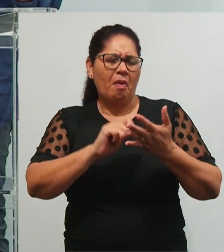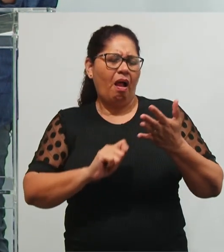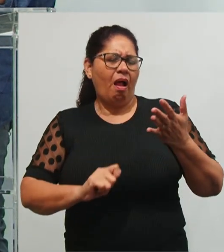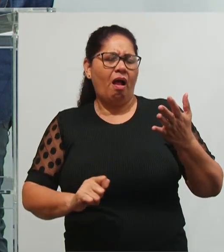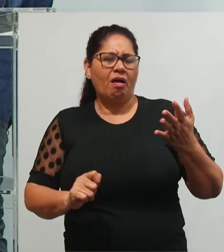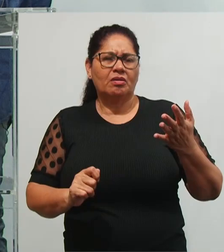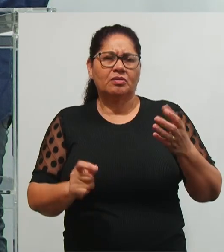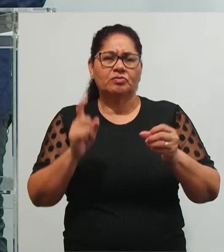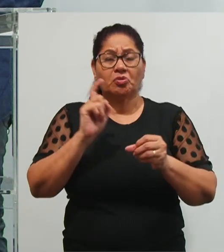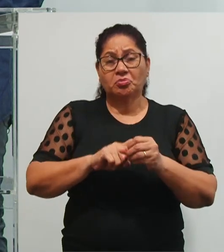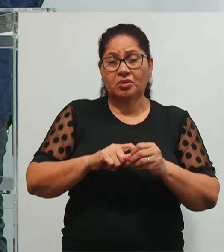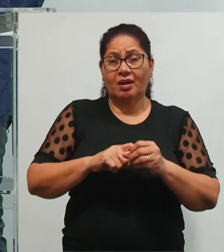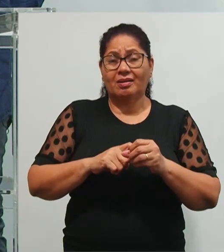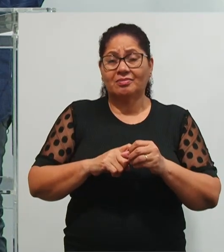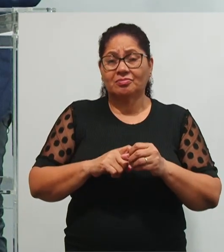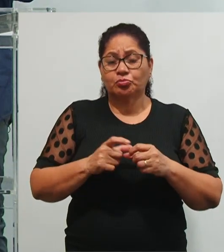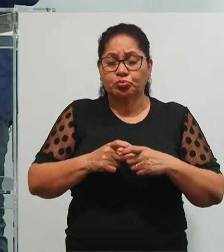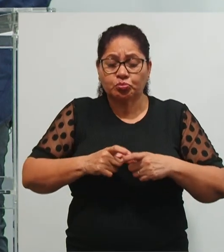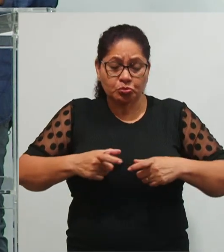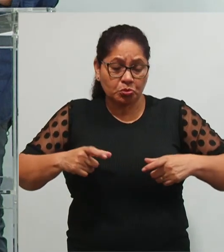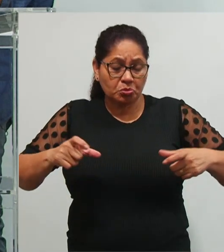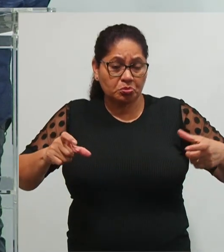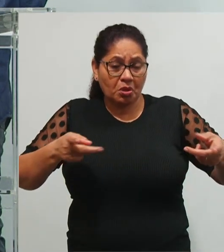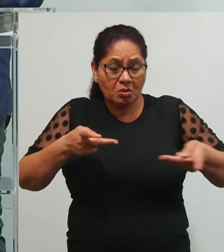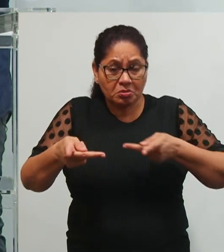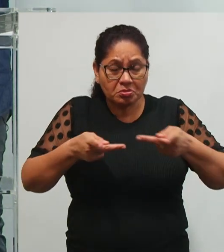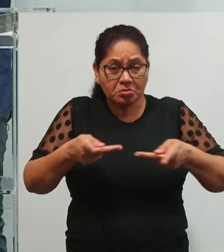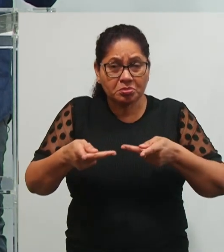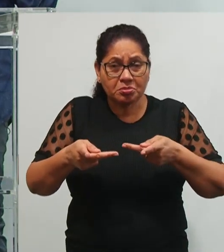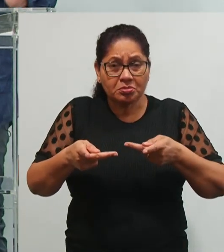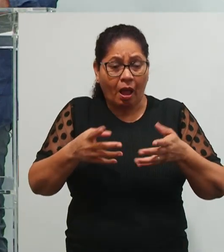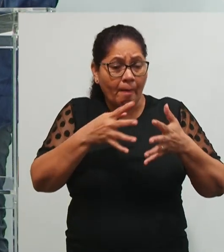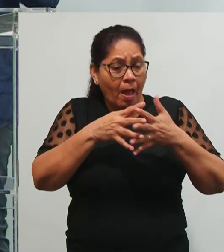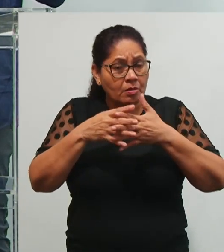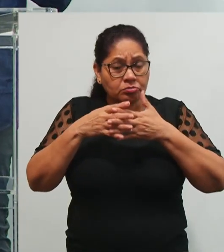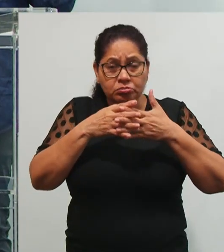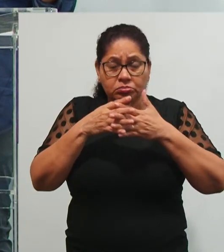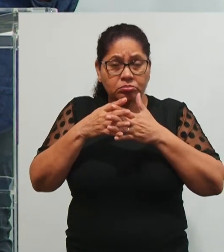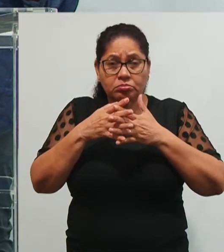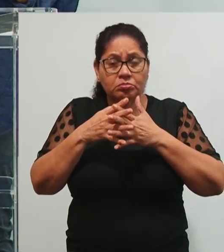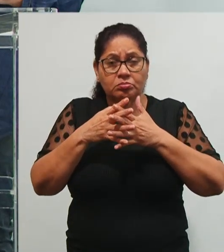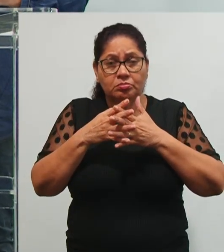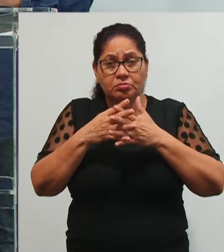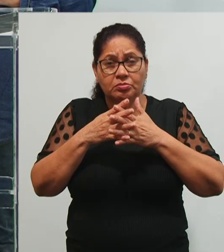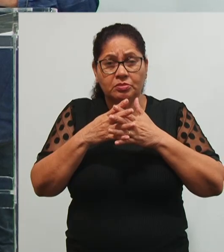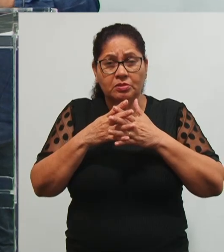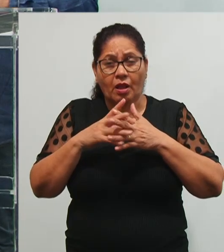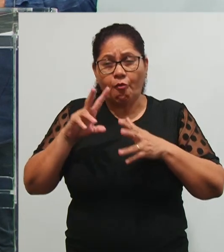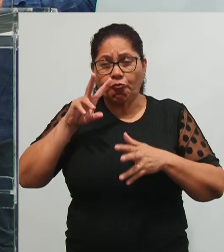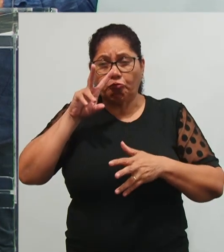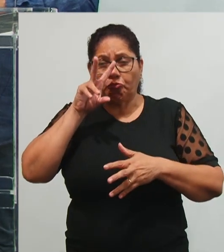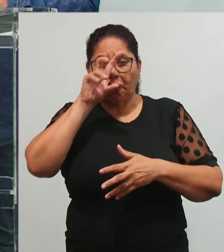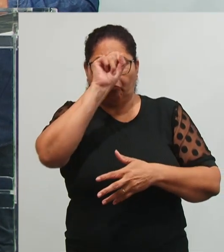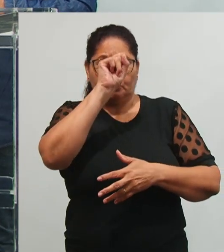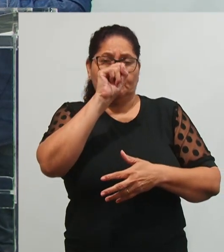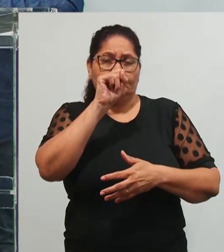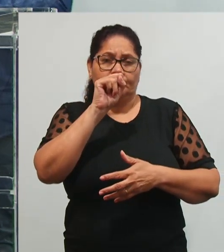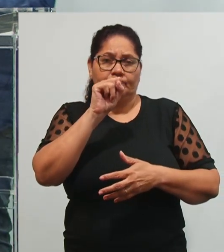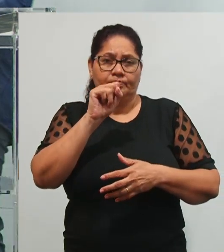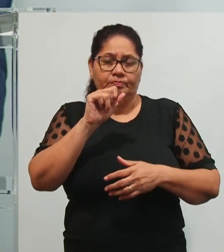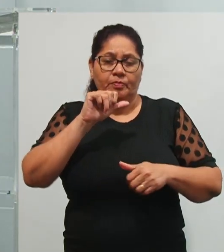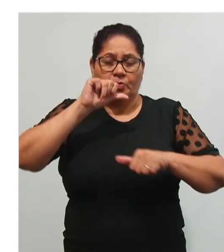extensa, voltados para grandes projetos, voltados para uma complexidade, né, muito